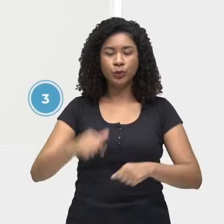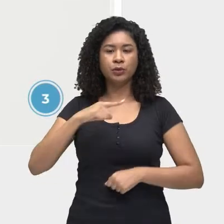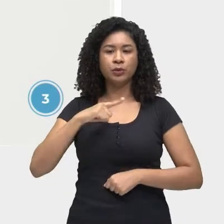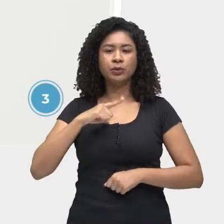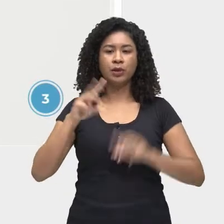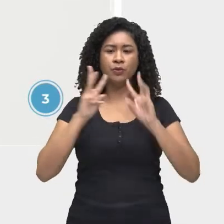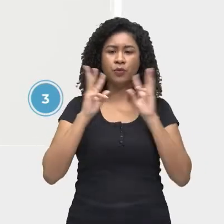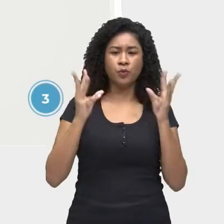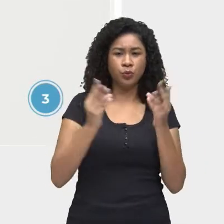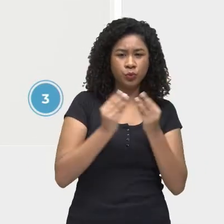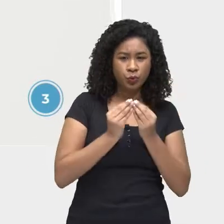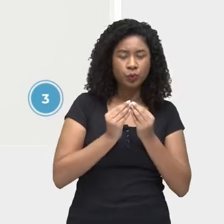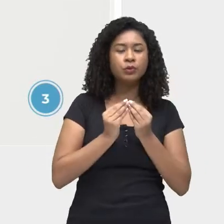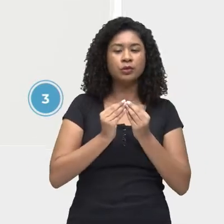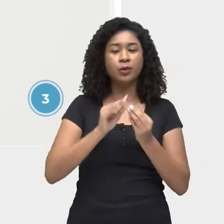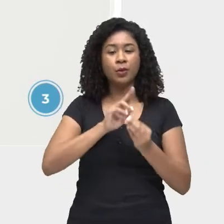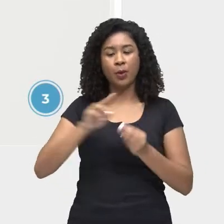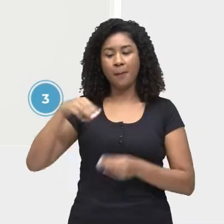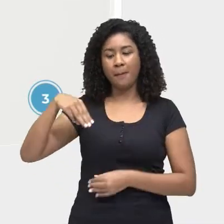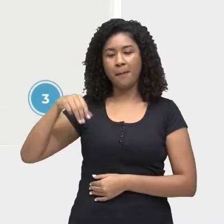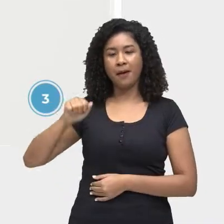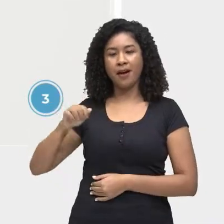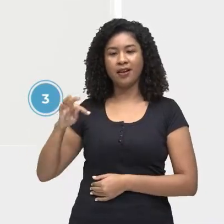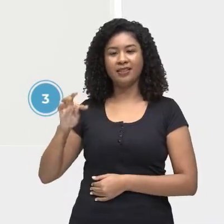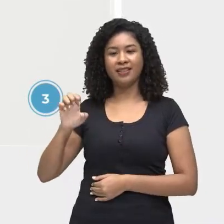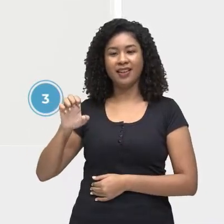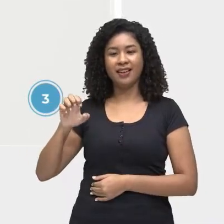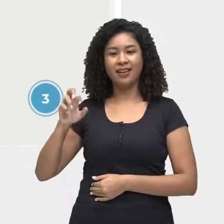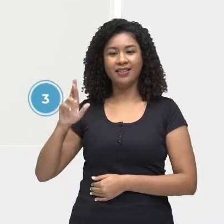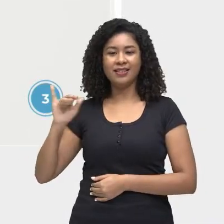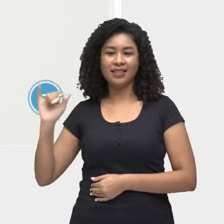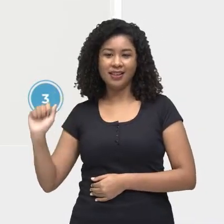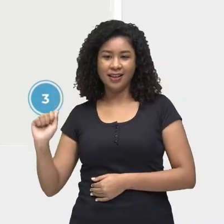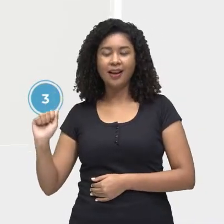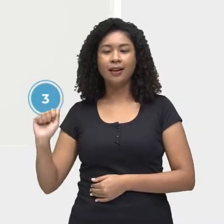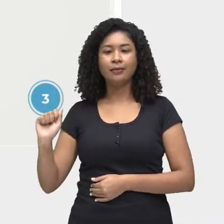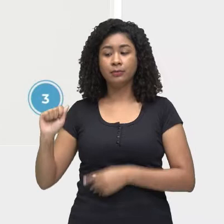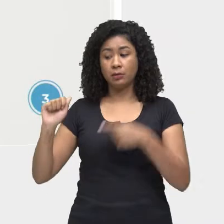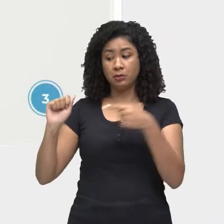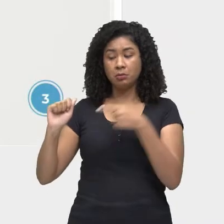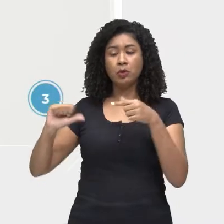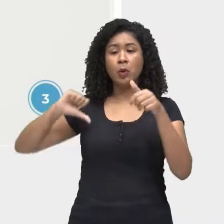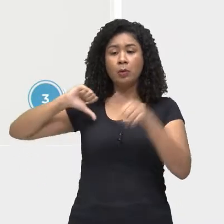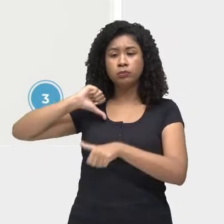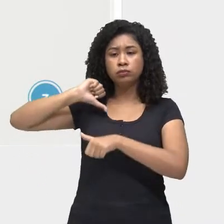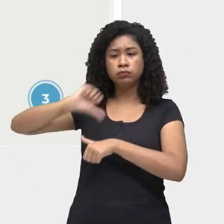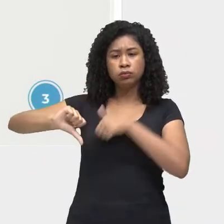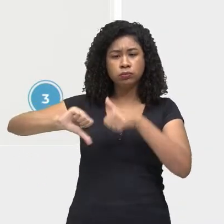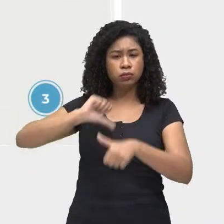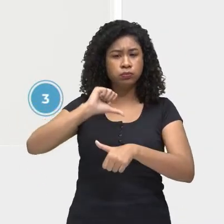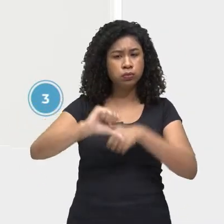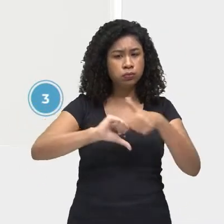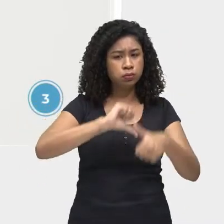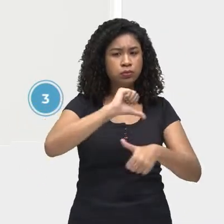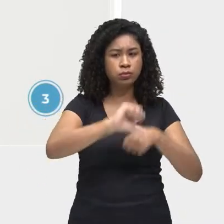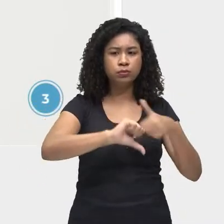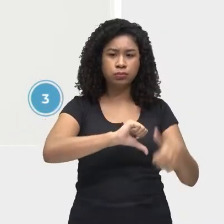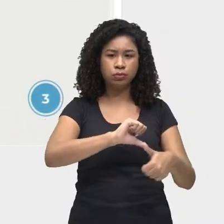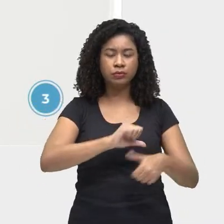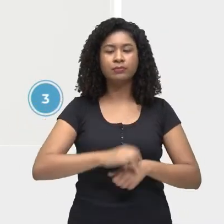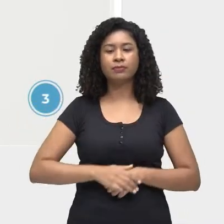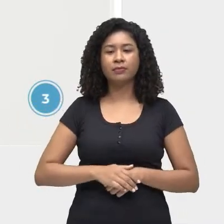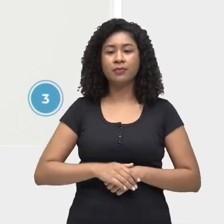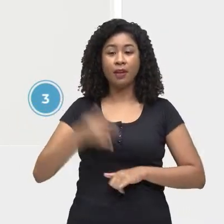de matéria. E essa matéria passa por transformações. E isso é o que a química busca, né? É o que a química